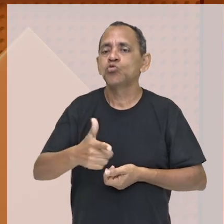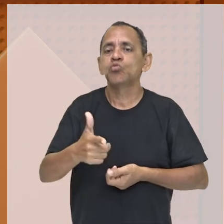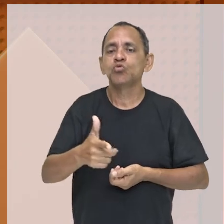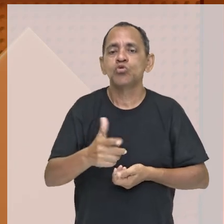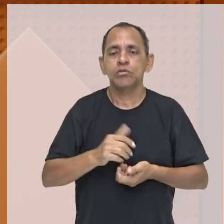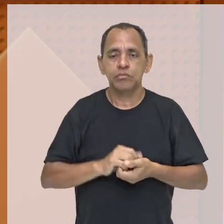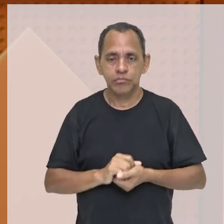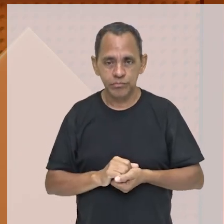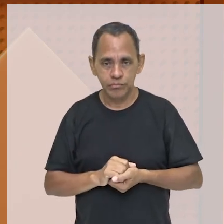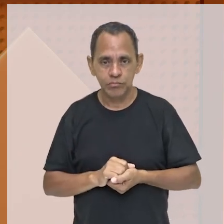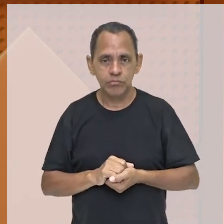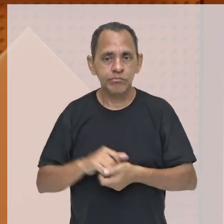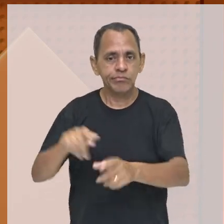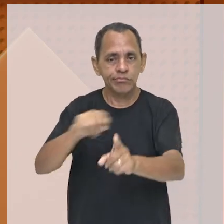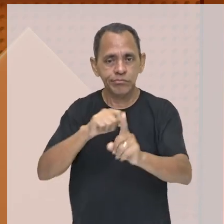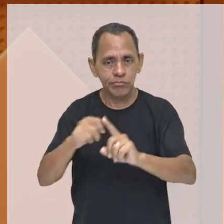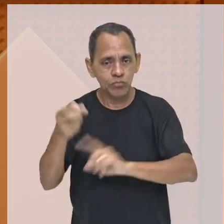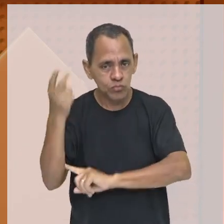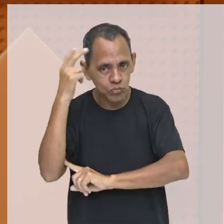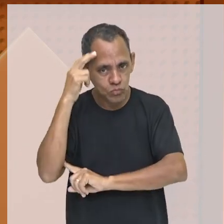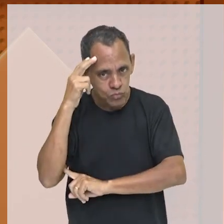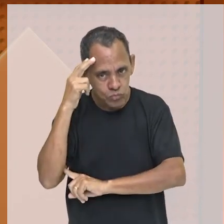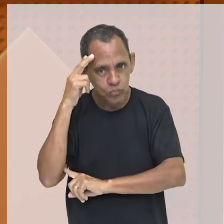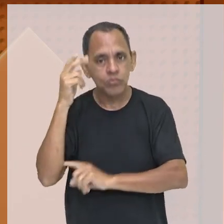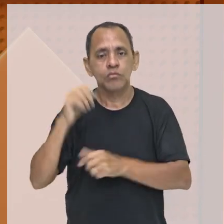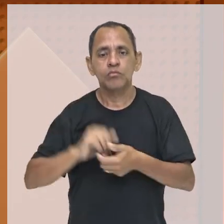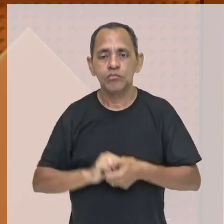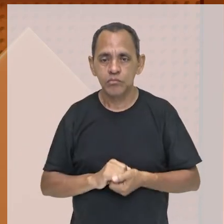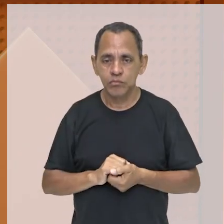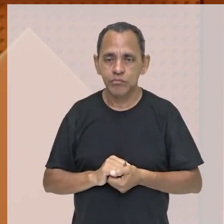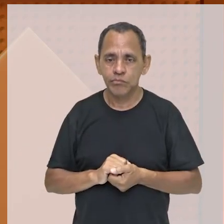realidade sociocultural de ficar travado